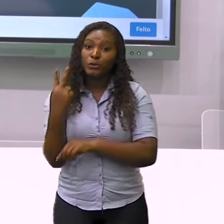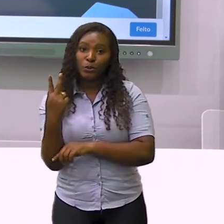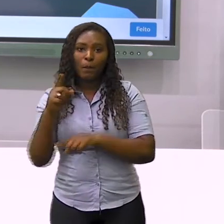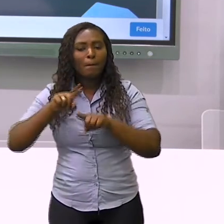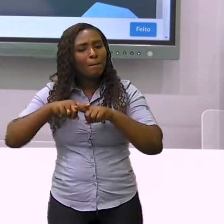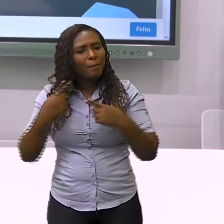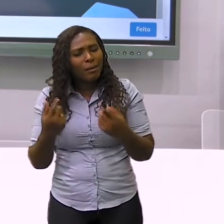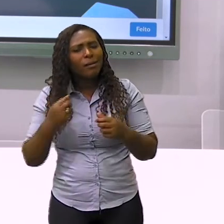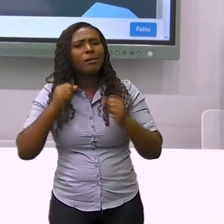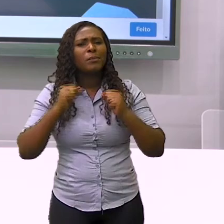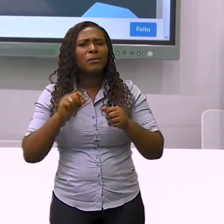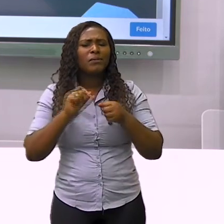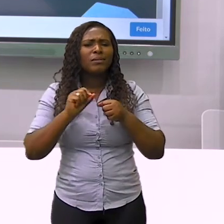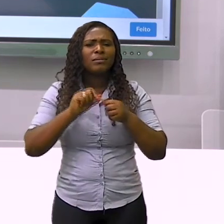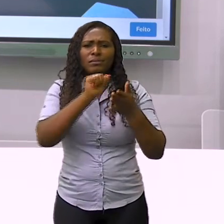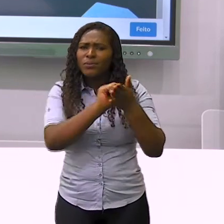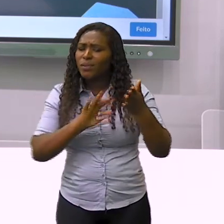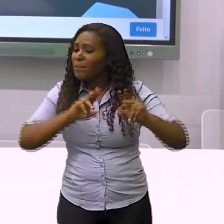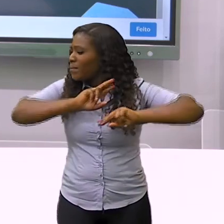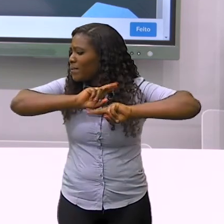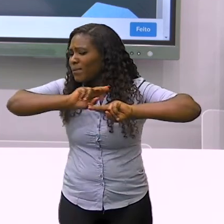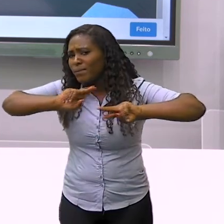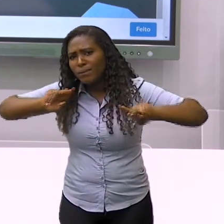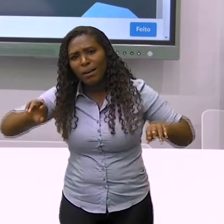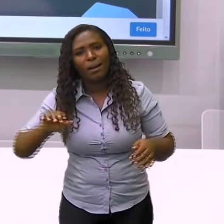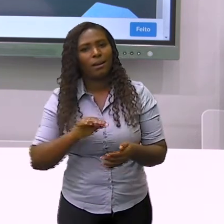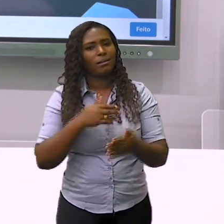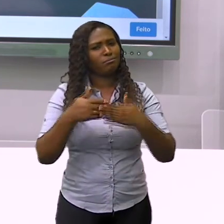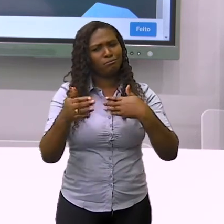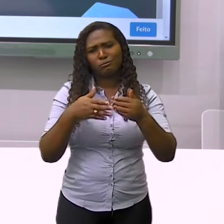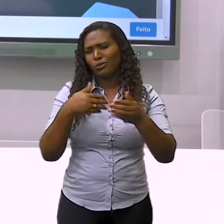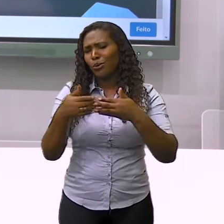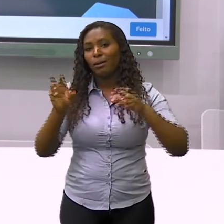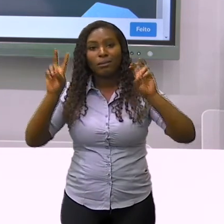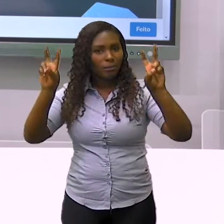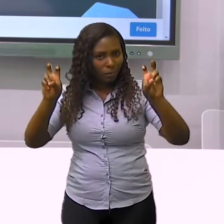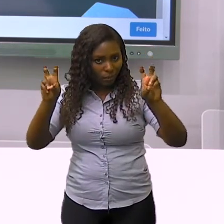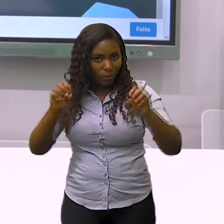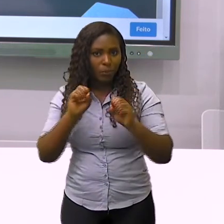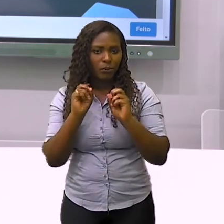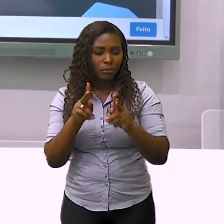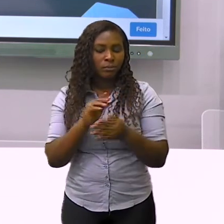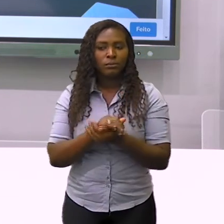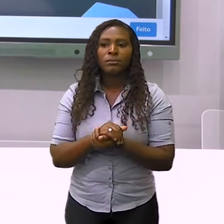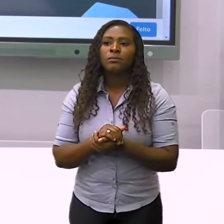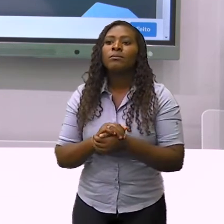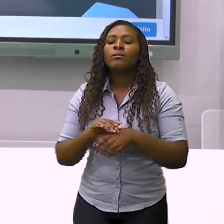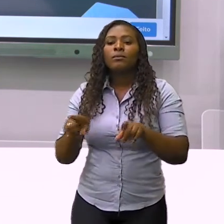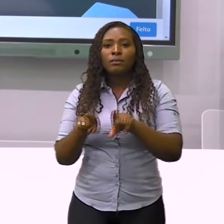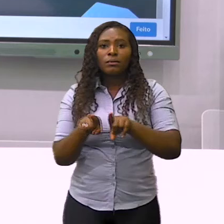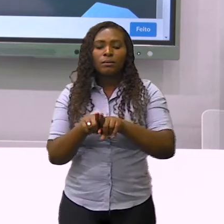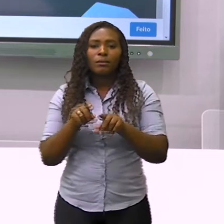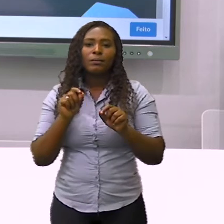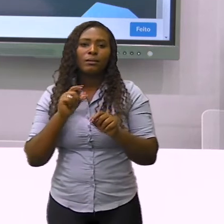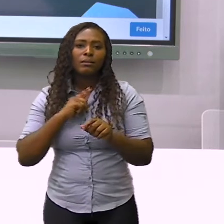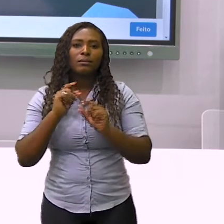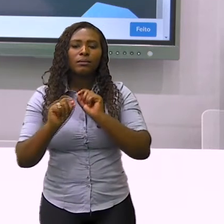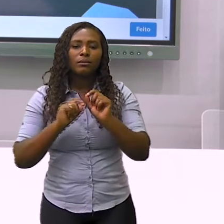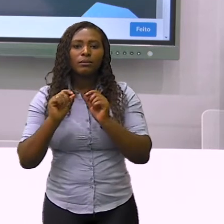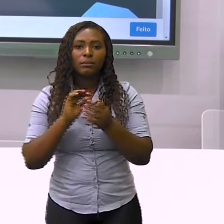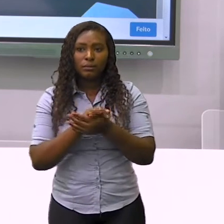a 7. Então, a minha solução, 7, ó, delta